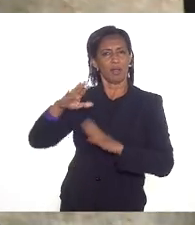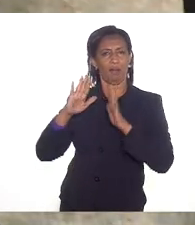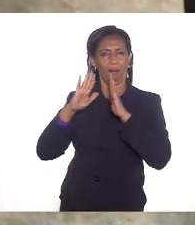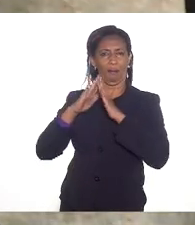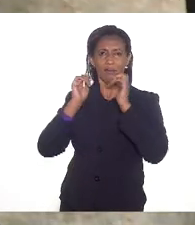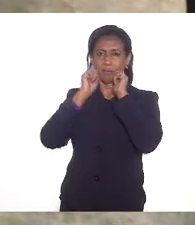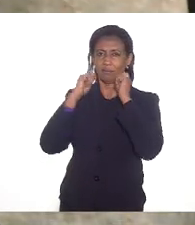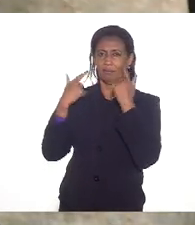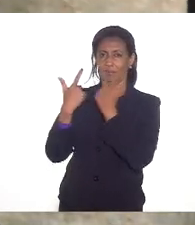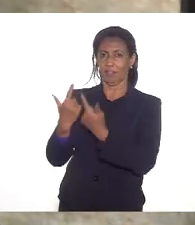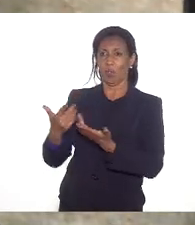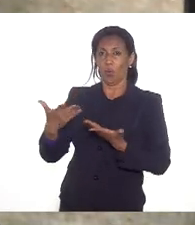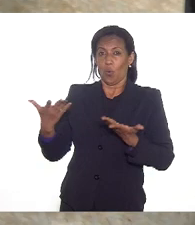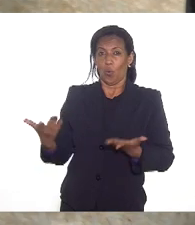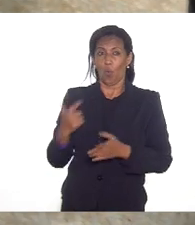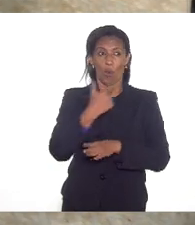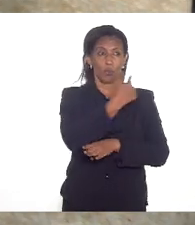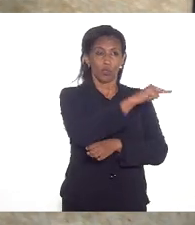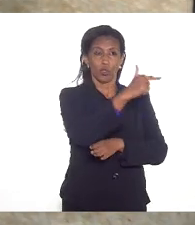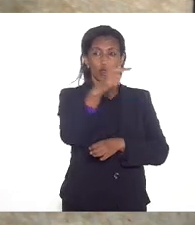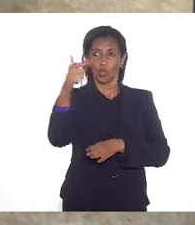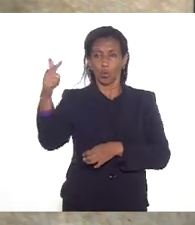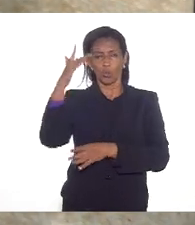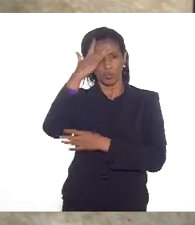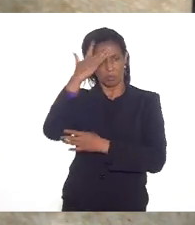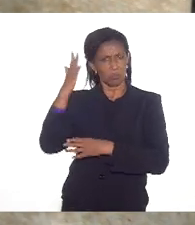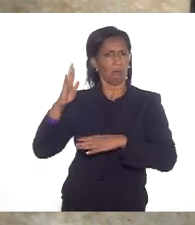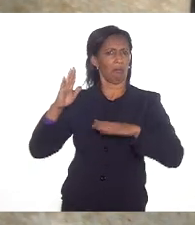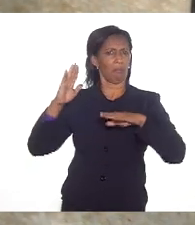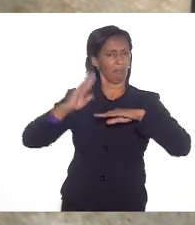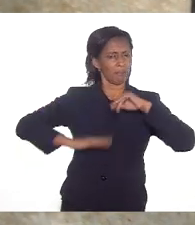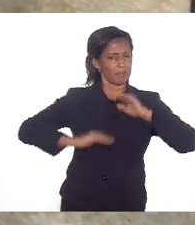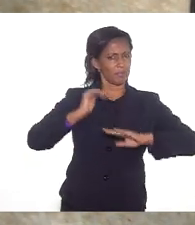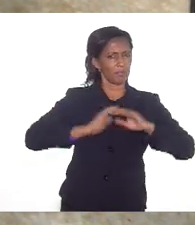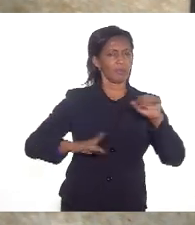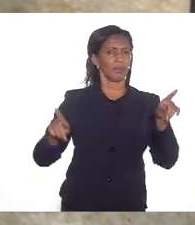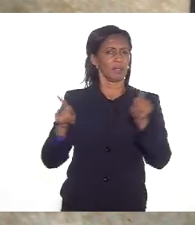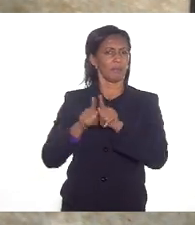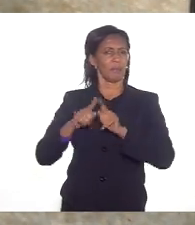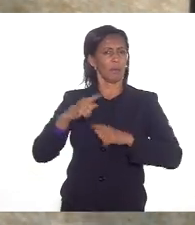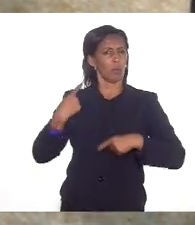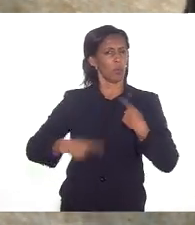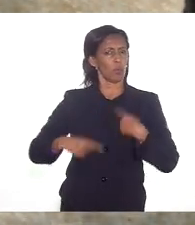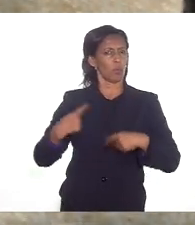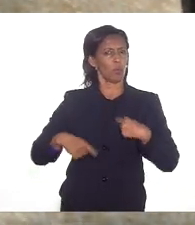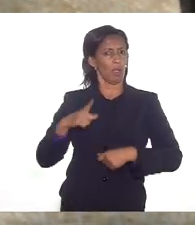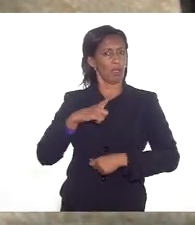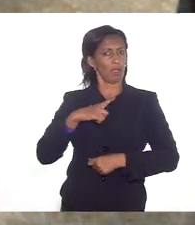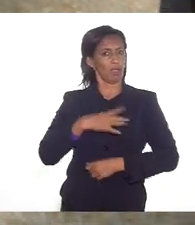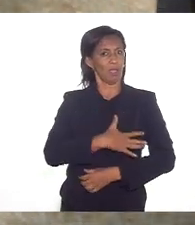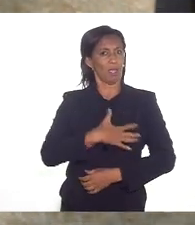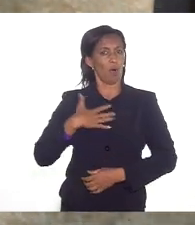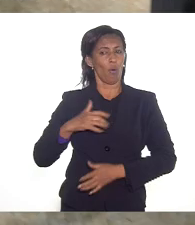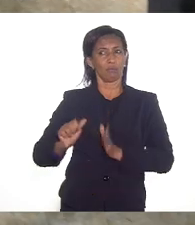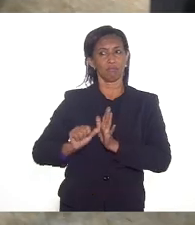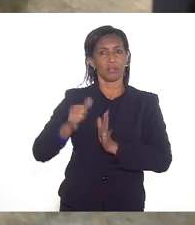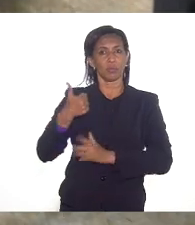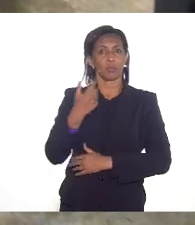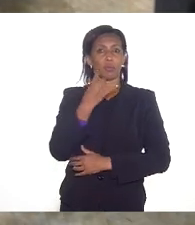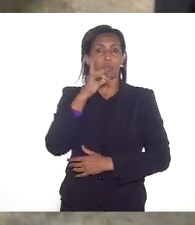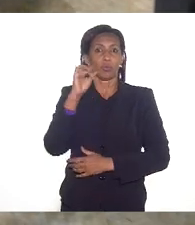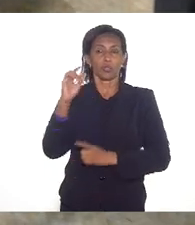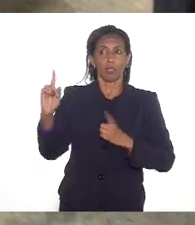o qual ao lado de outras grandes figuras da nossa política também tem uma honra e falei isso desde o primeiro dia